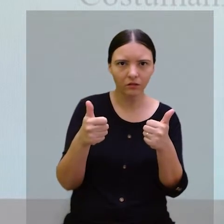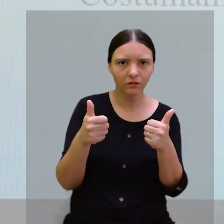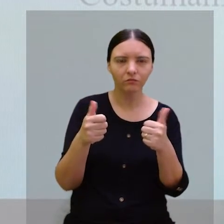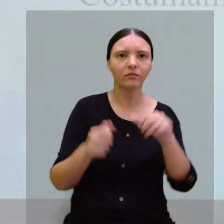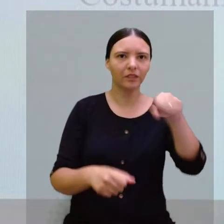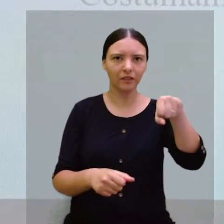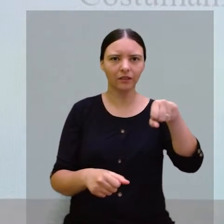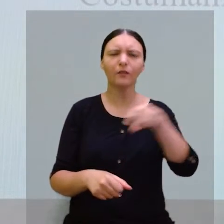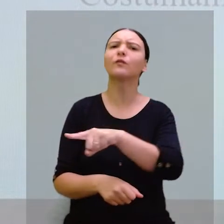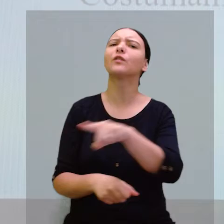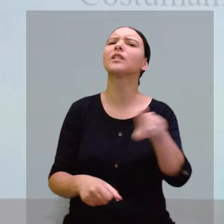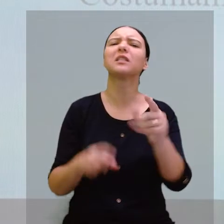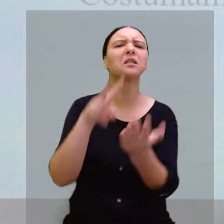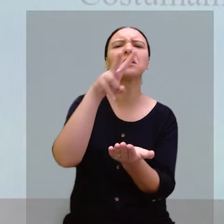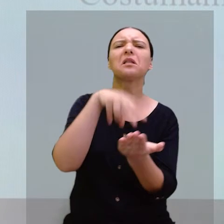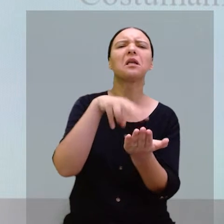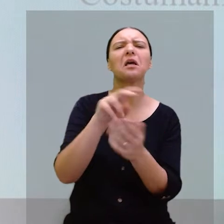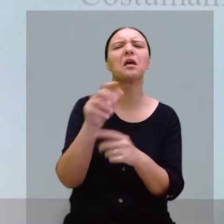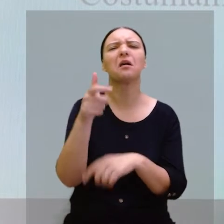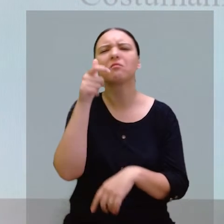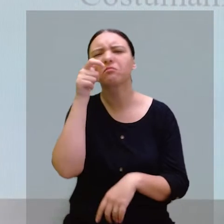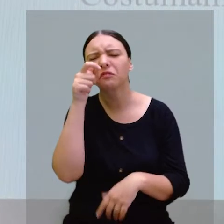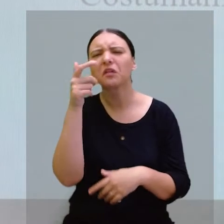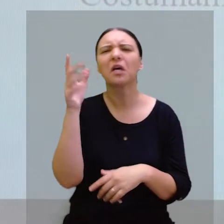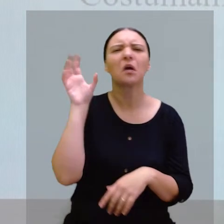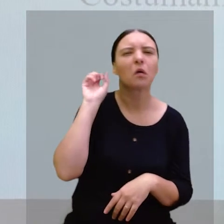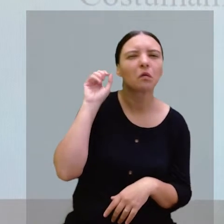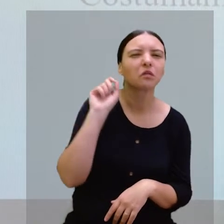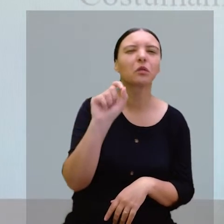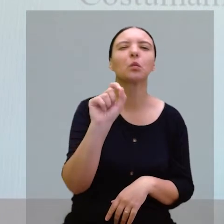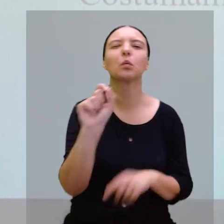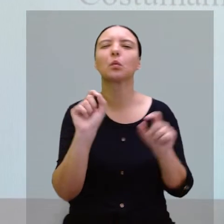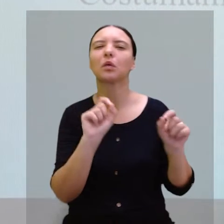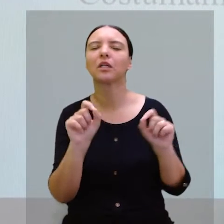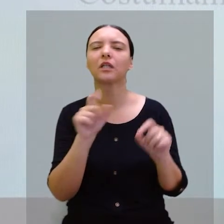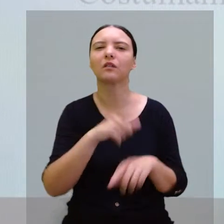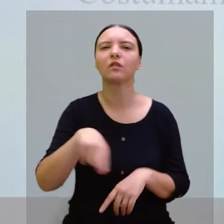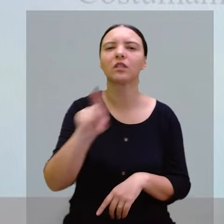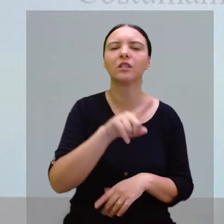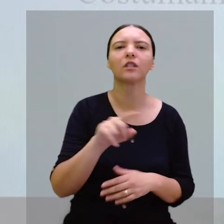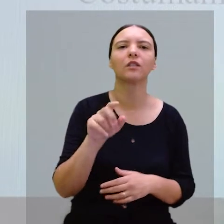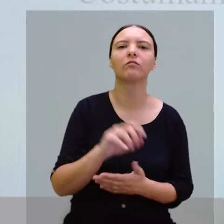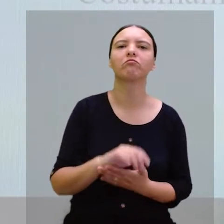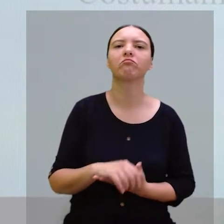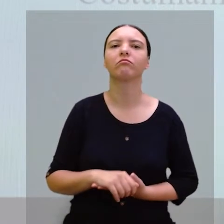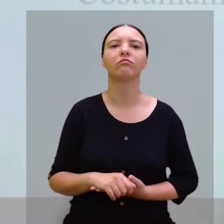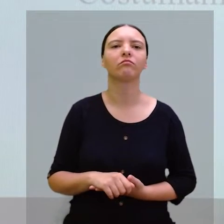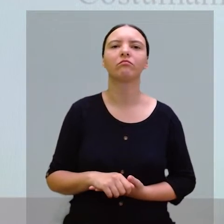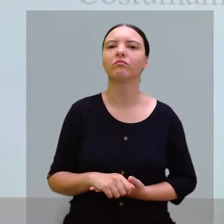Sim? O que vocês costumam ler, ver, ouvir? O que vocês gostam de consumir nessas coisas?